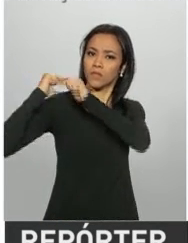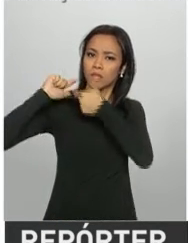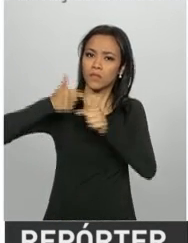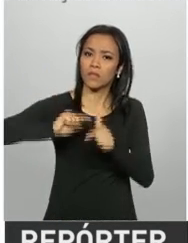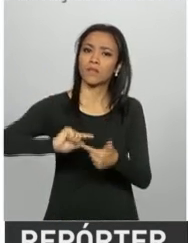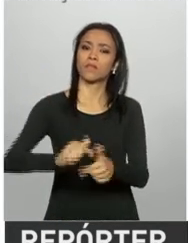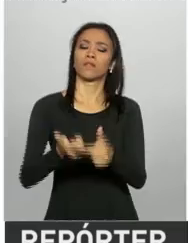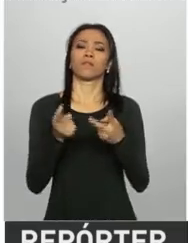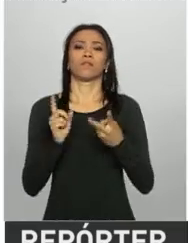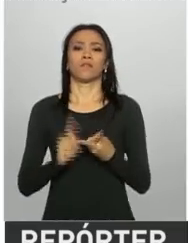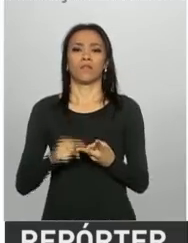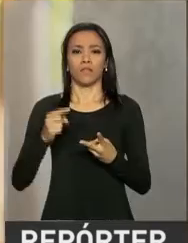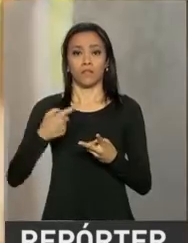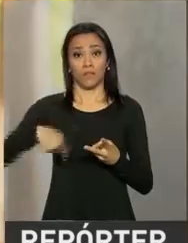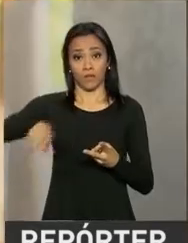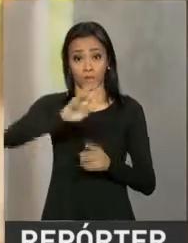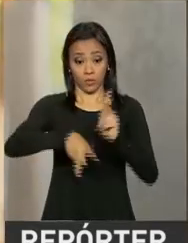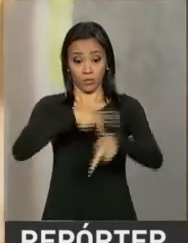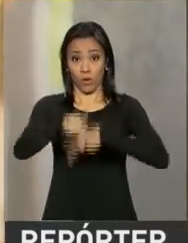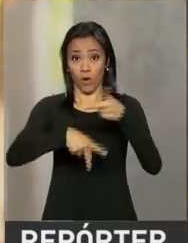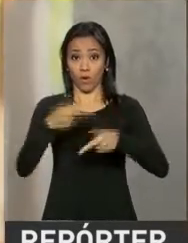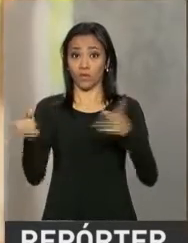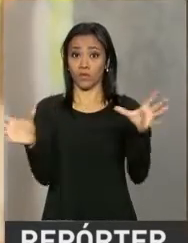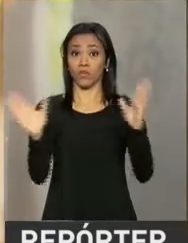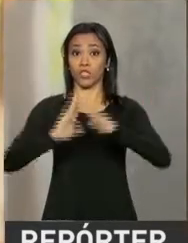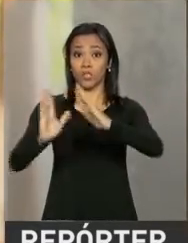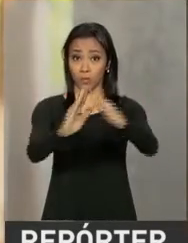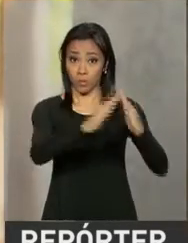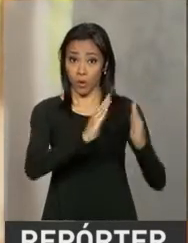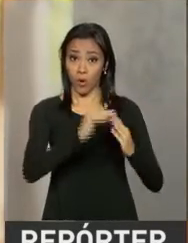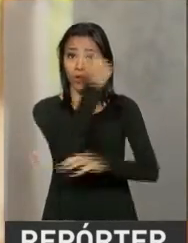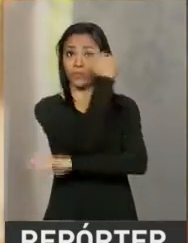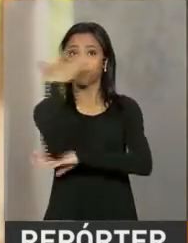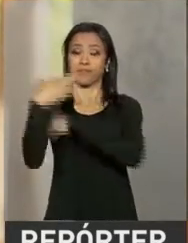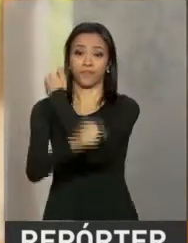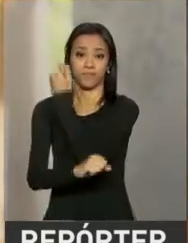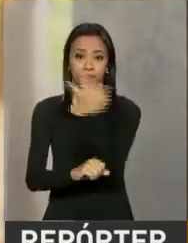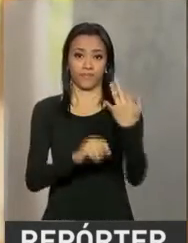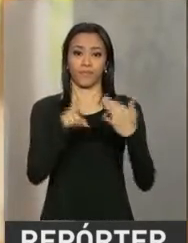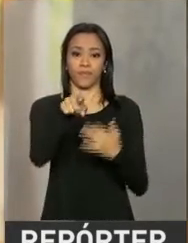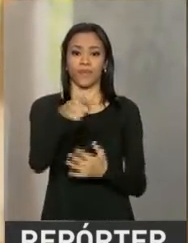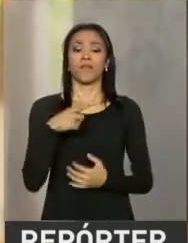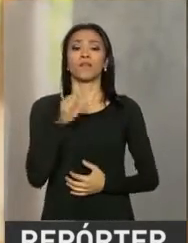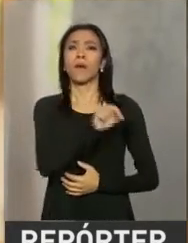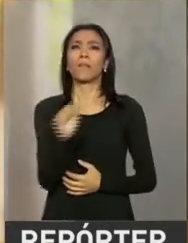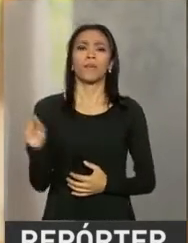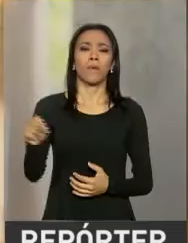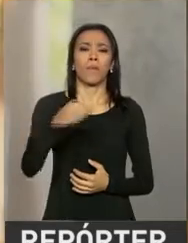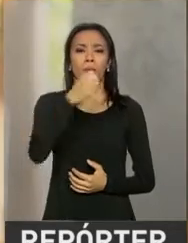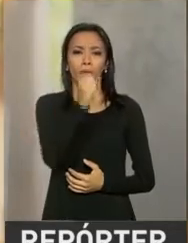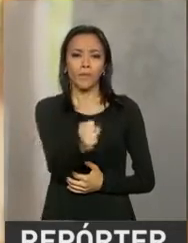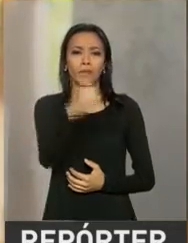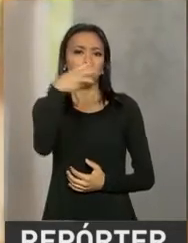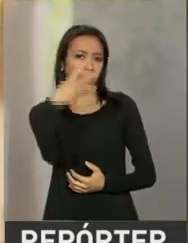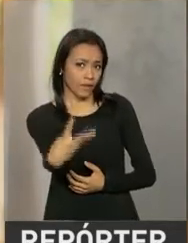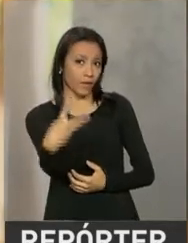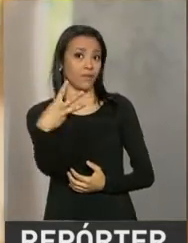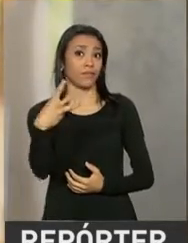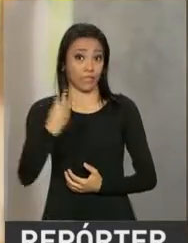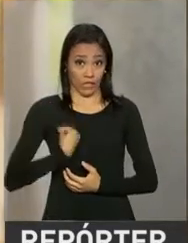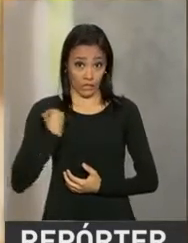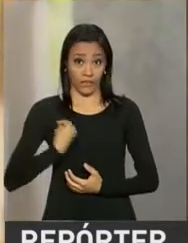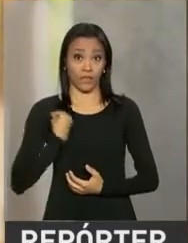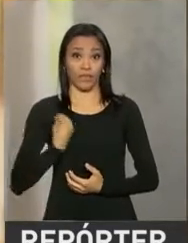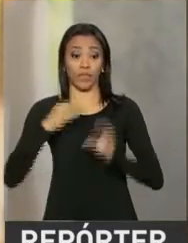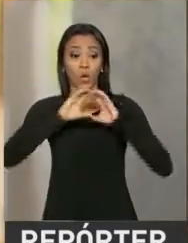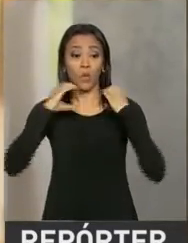das populações tradicionais existem atualmente no brasil 83 unidades de conservação em que vivem povos e